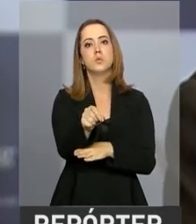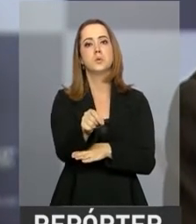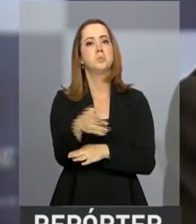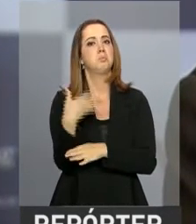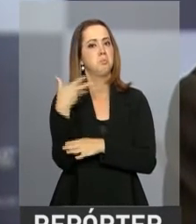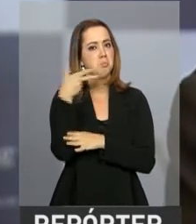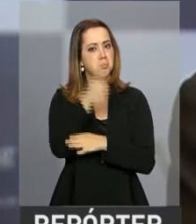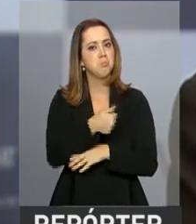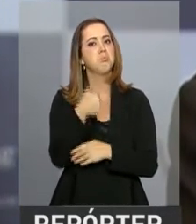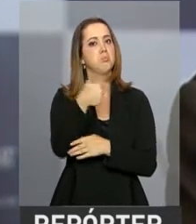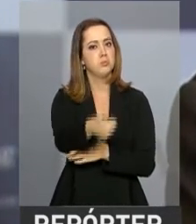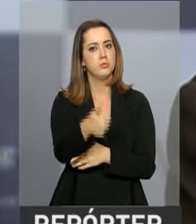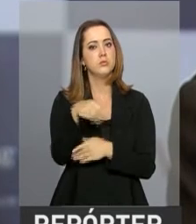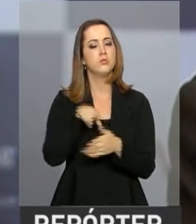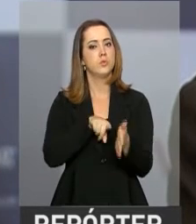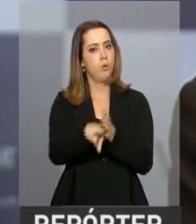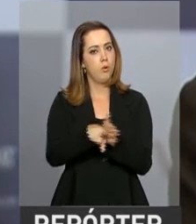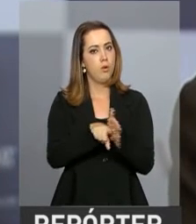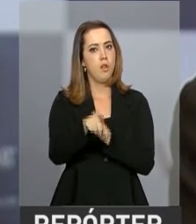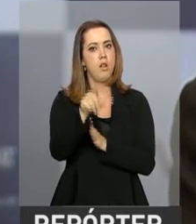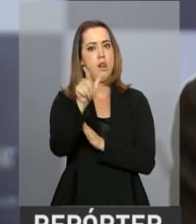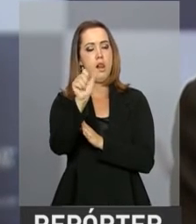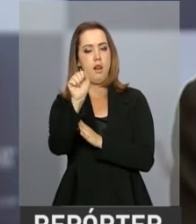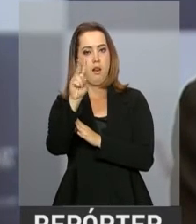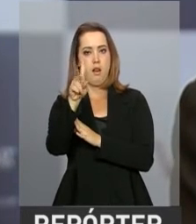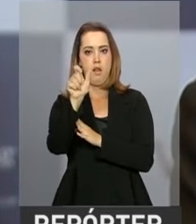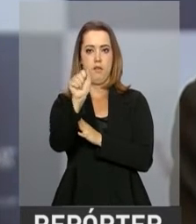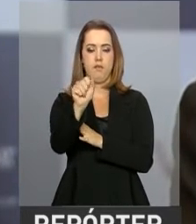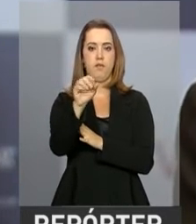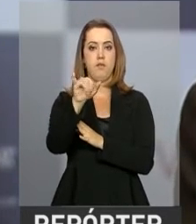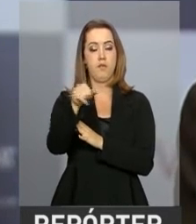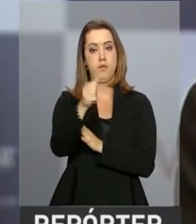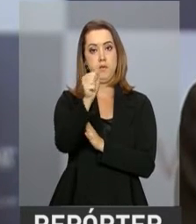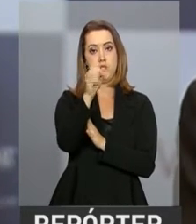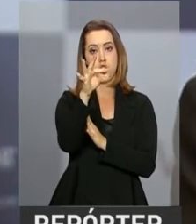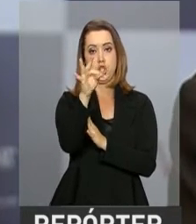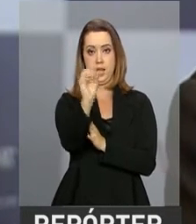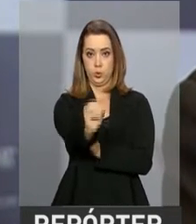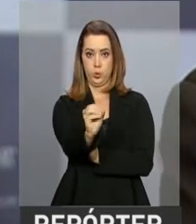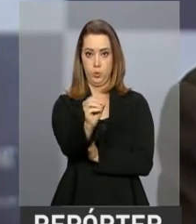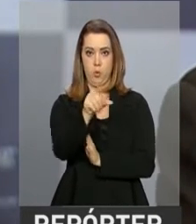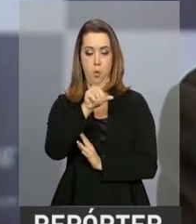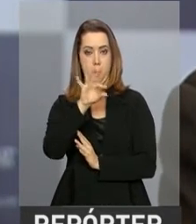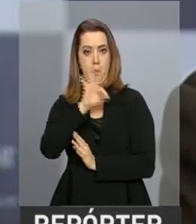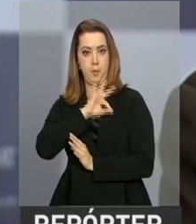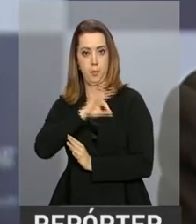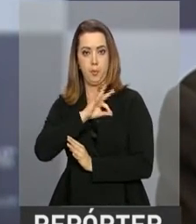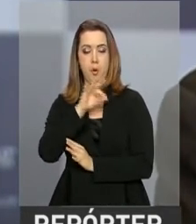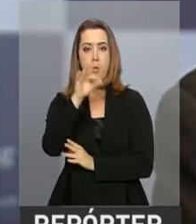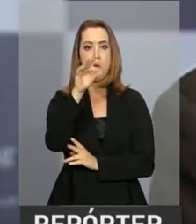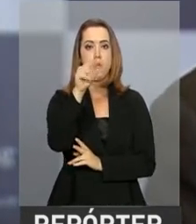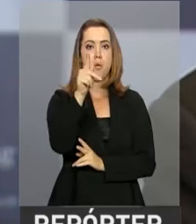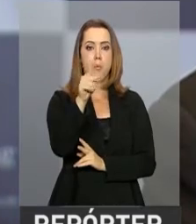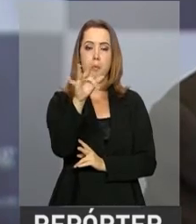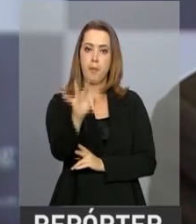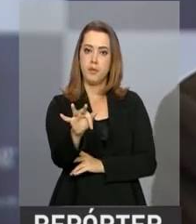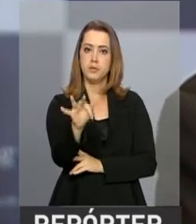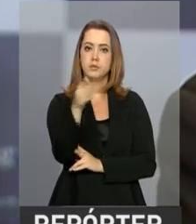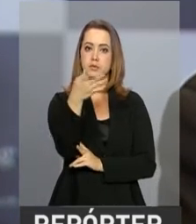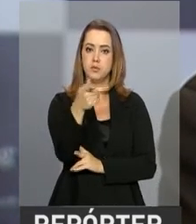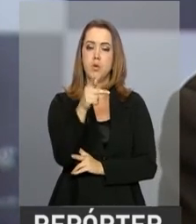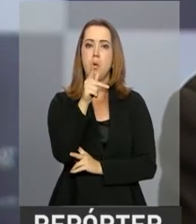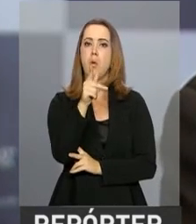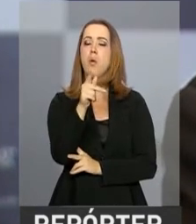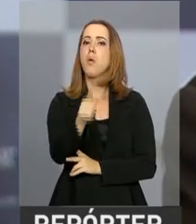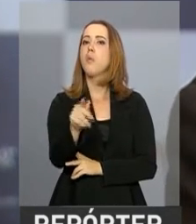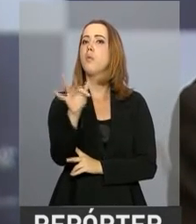Lava Jato através da ação da Polícia Federal. Os atores da Lava Jato, Polícia